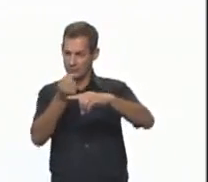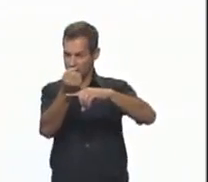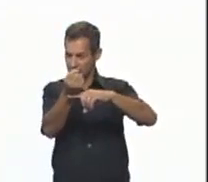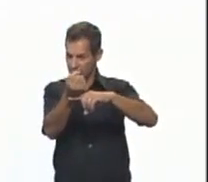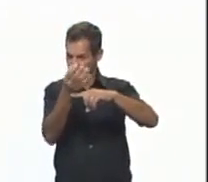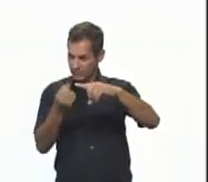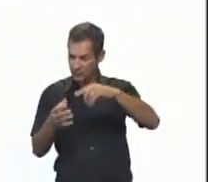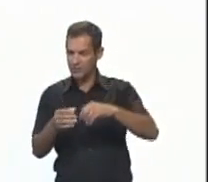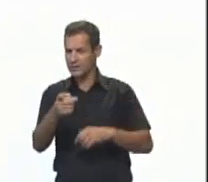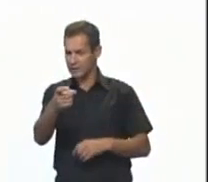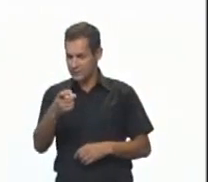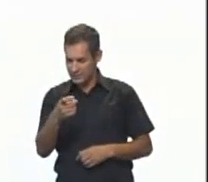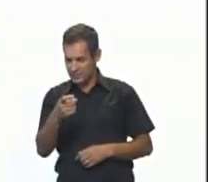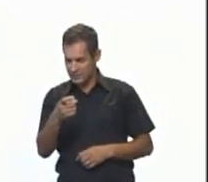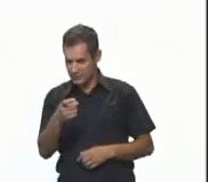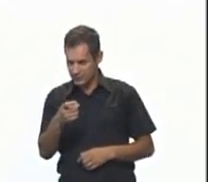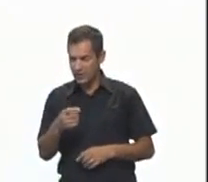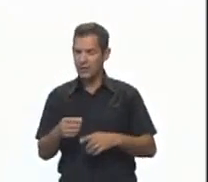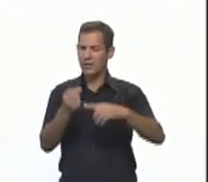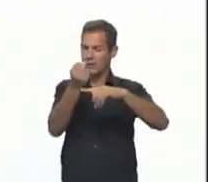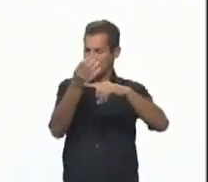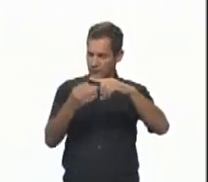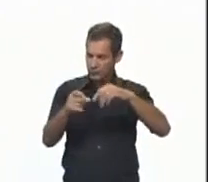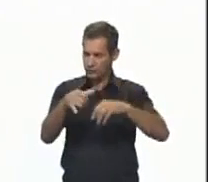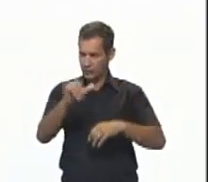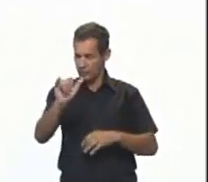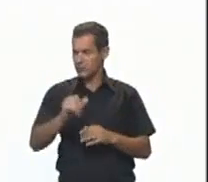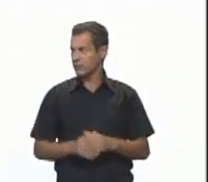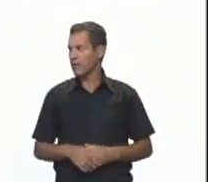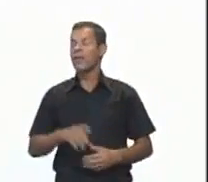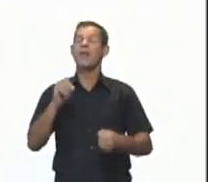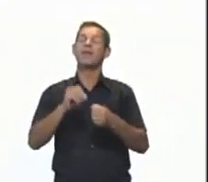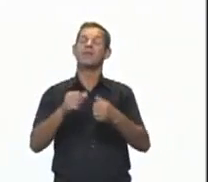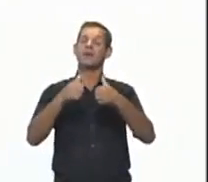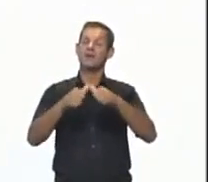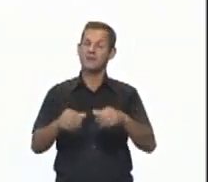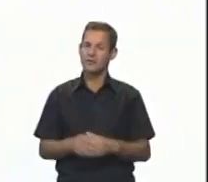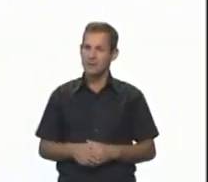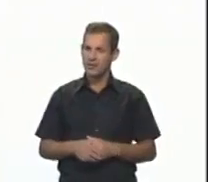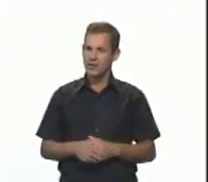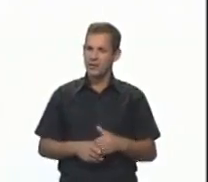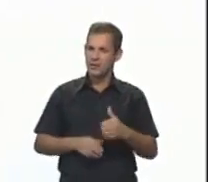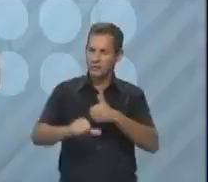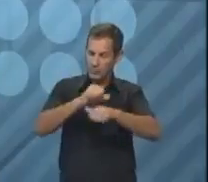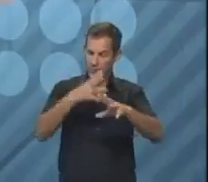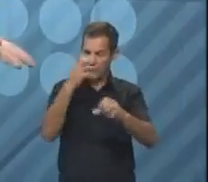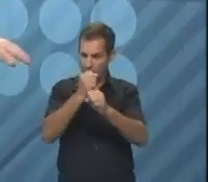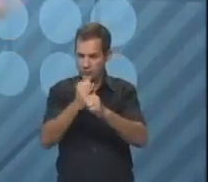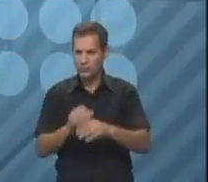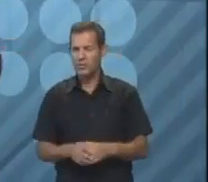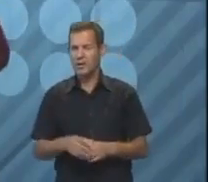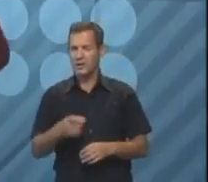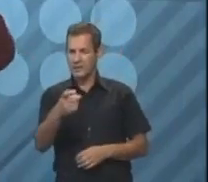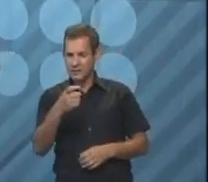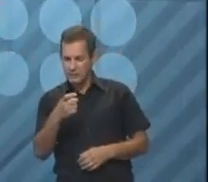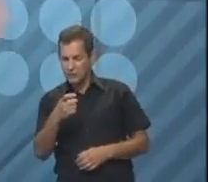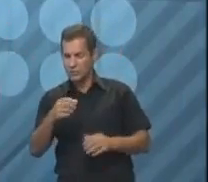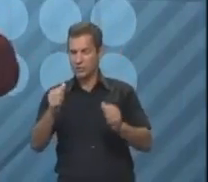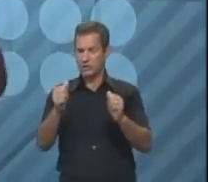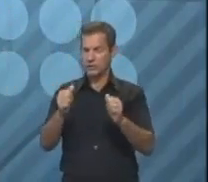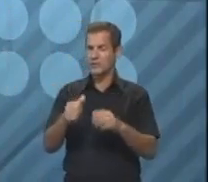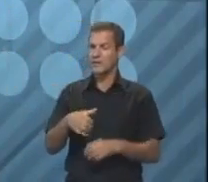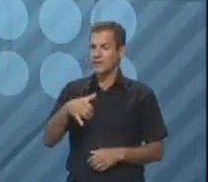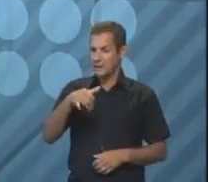função em x em função de y, fazendo essas manipulações, né? Somando x e y